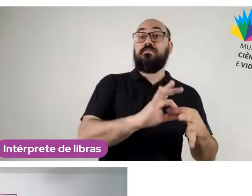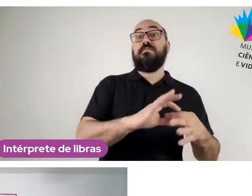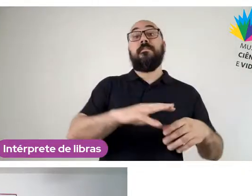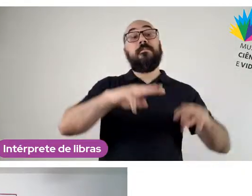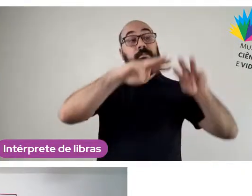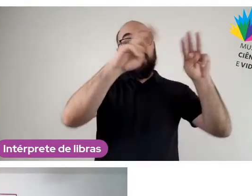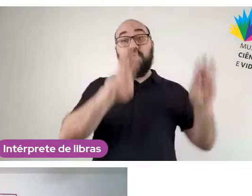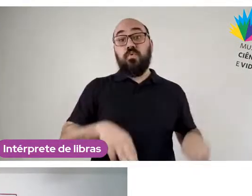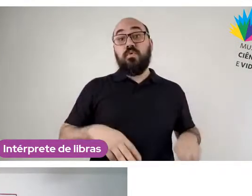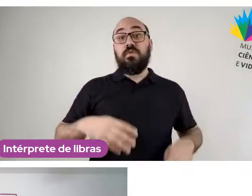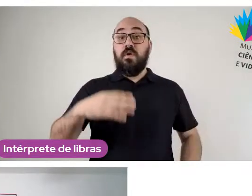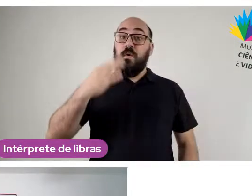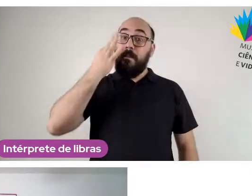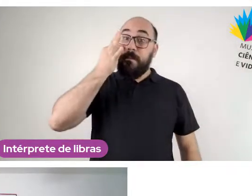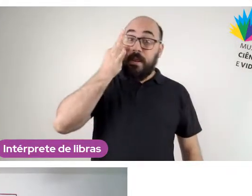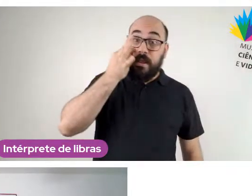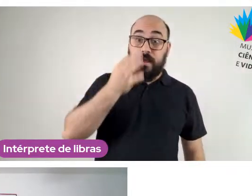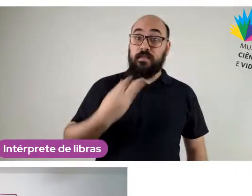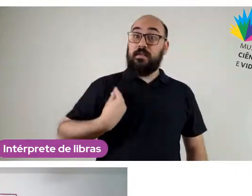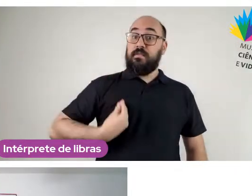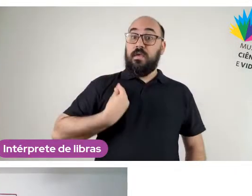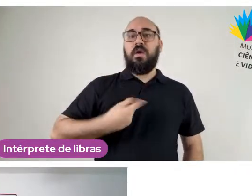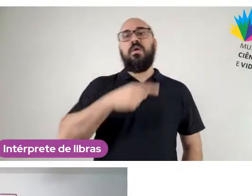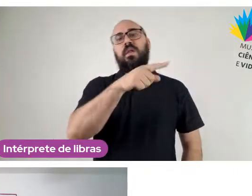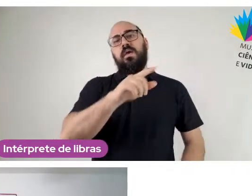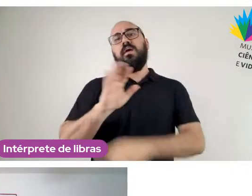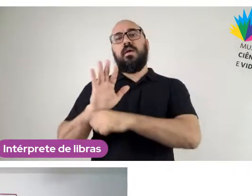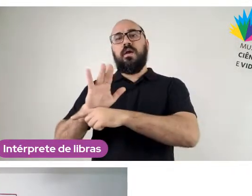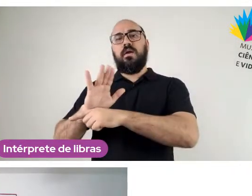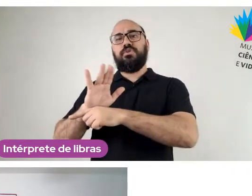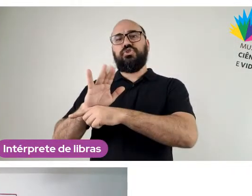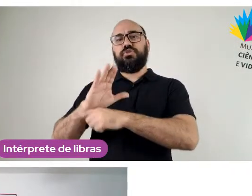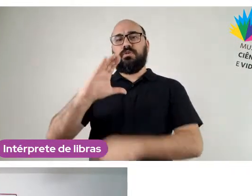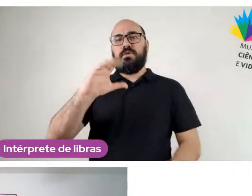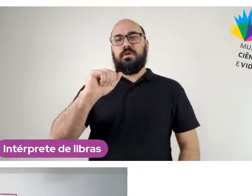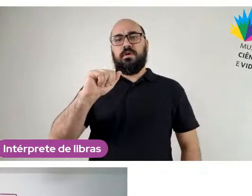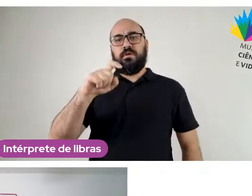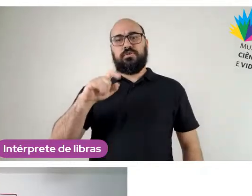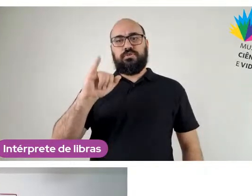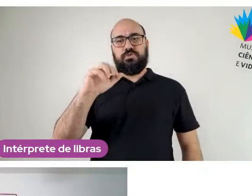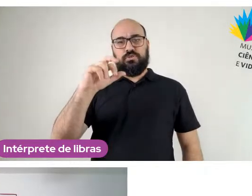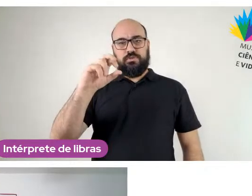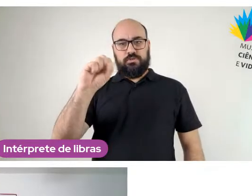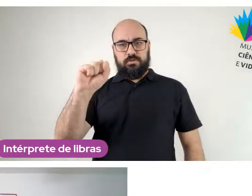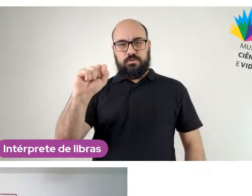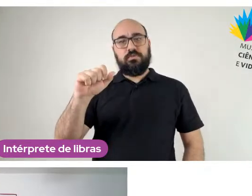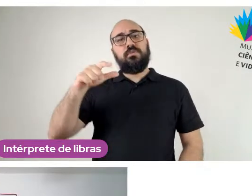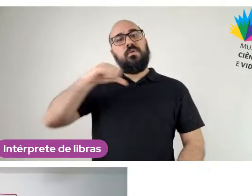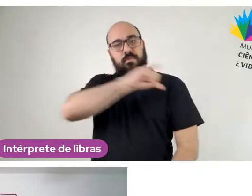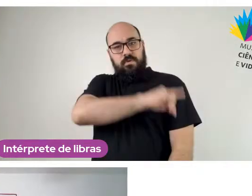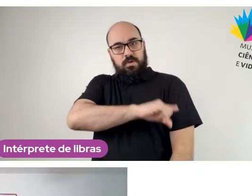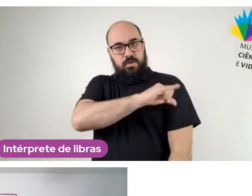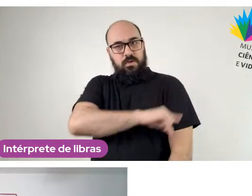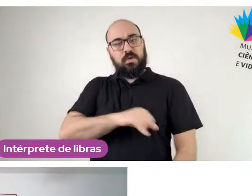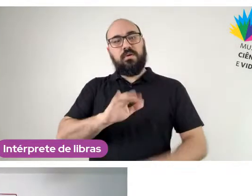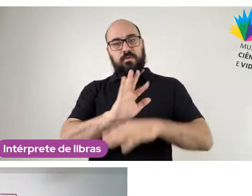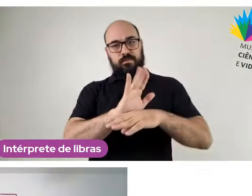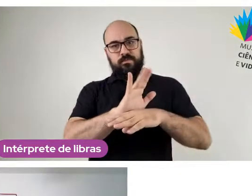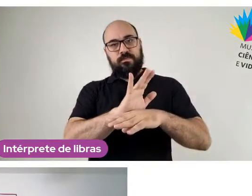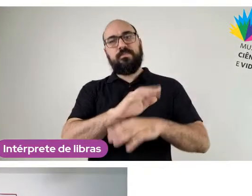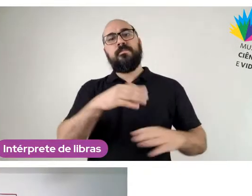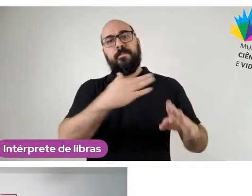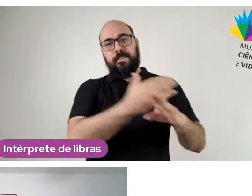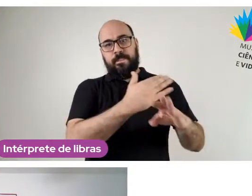que fica na cidade de Duque de Caxias, no Rio de Janeiro. E aí, junto com o museu, a gente vai estar apresentando